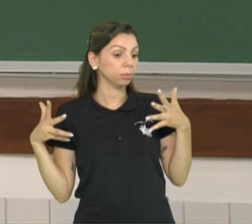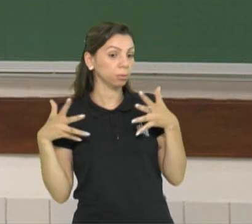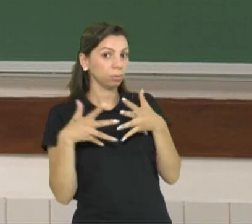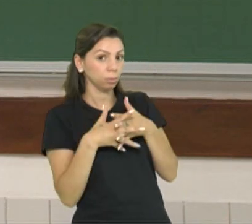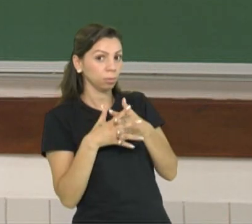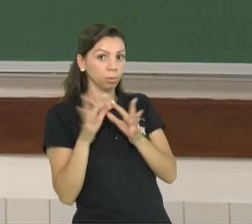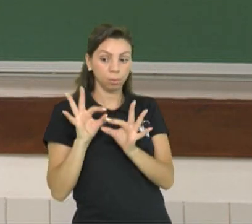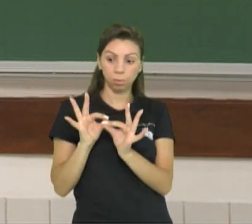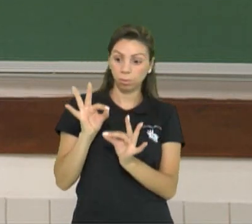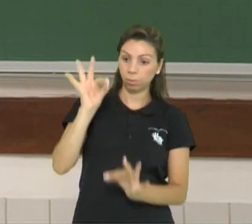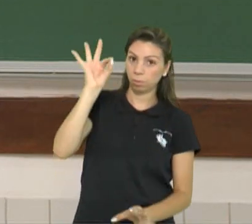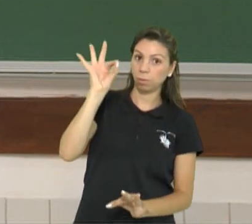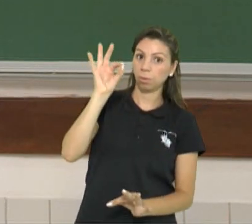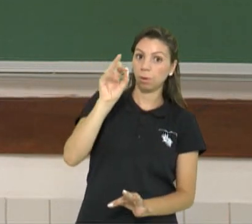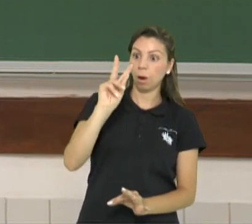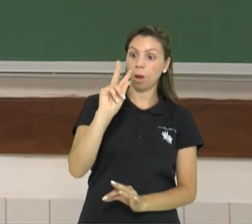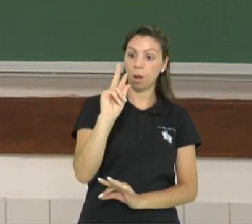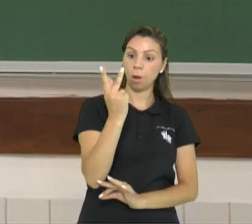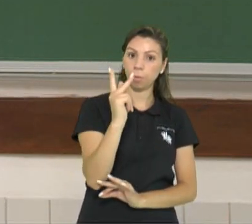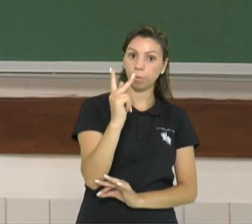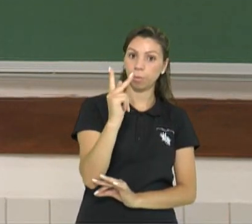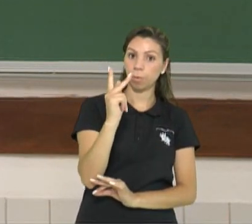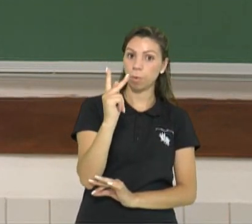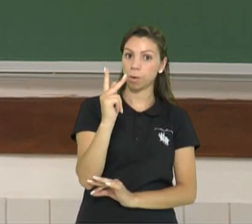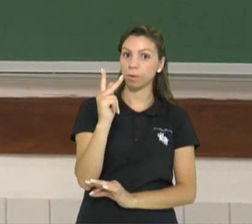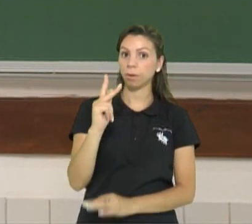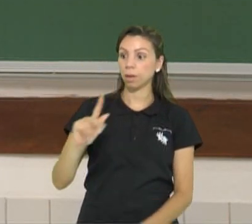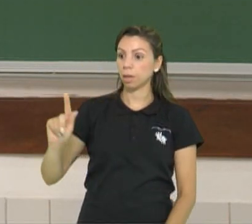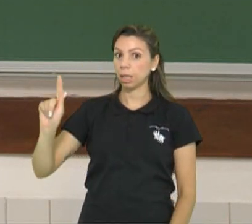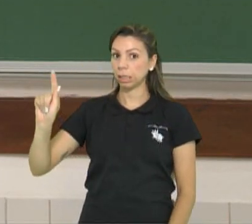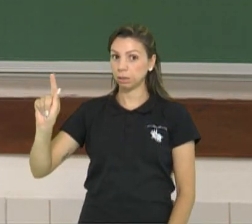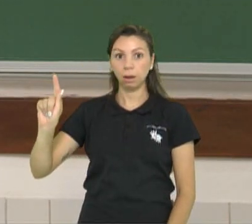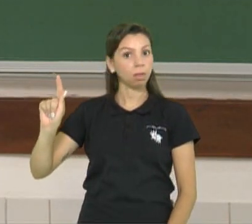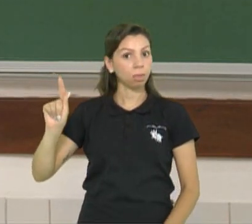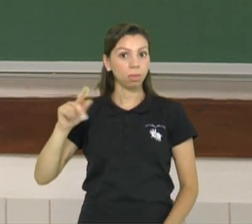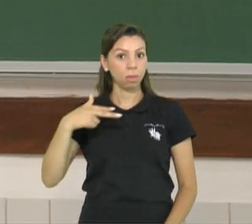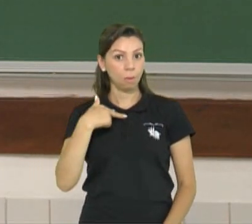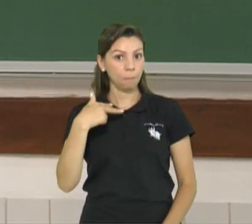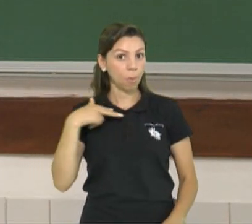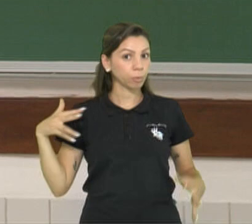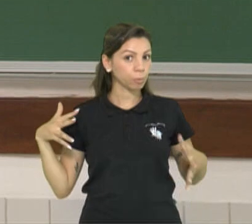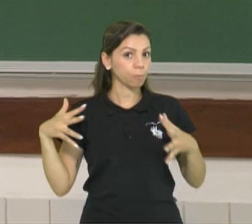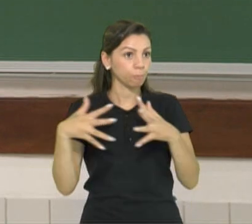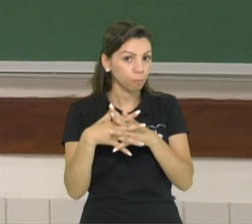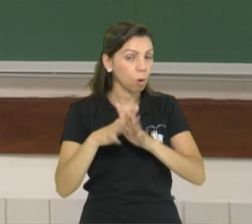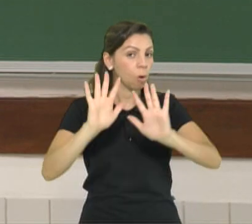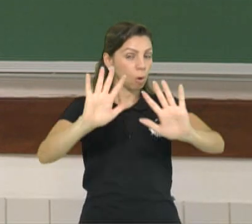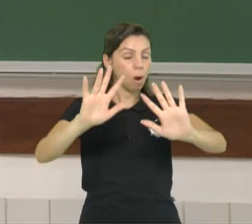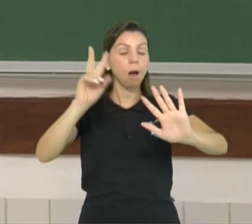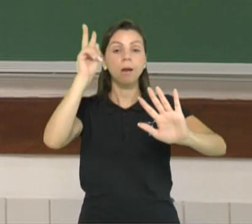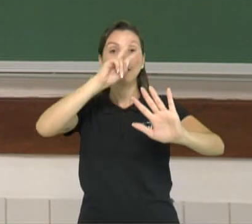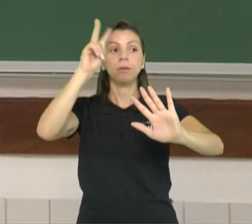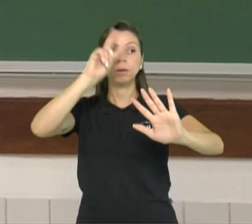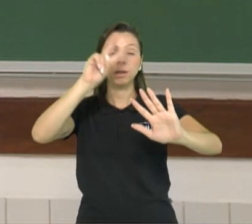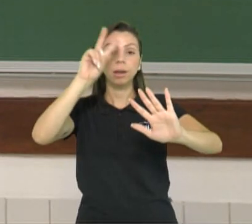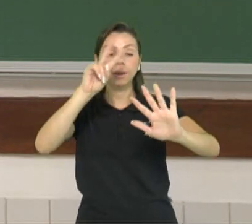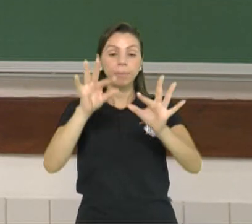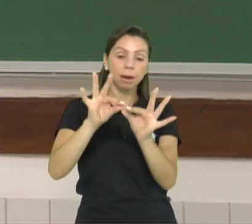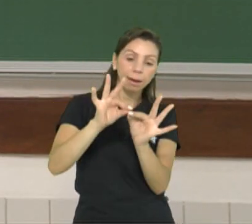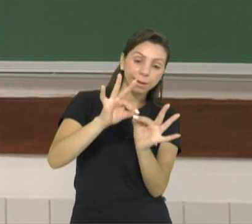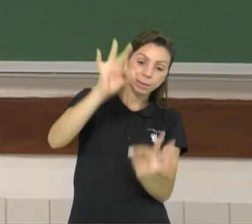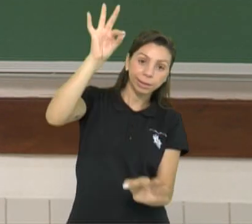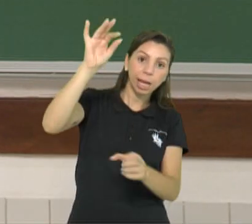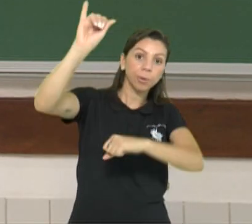a altura com a geratriz. Então vamos lá. Lembre-se, a altura está aqui no centro.